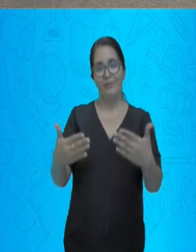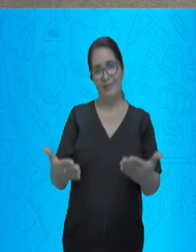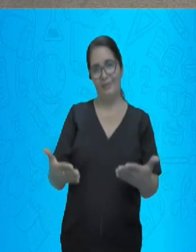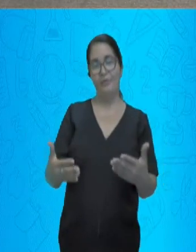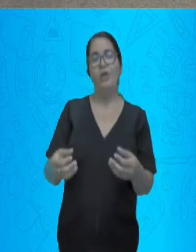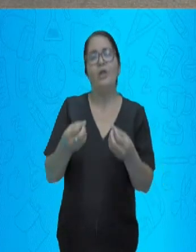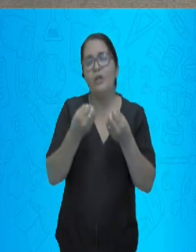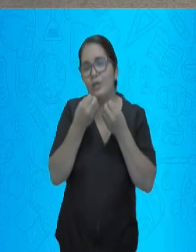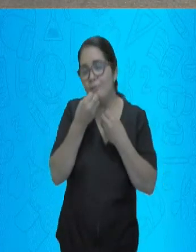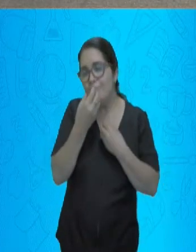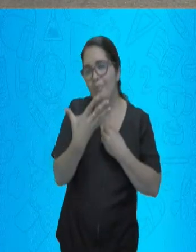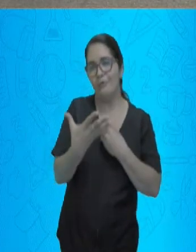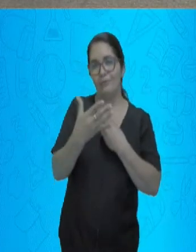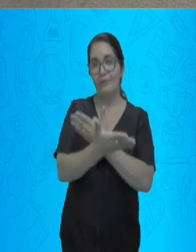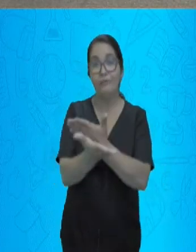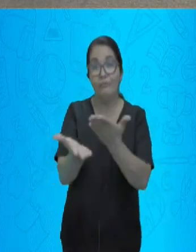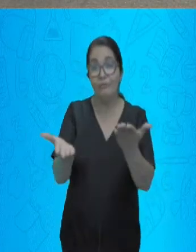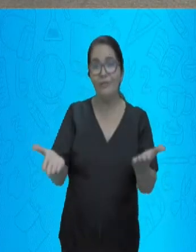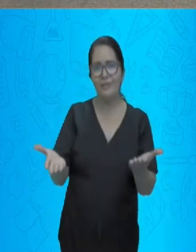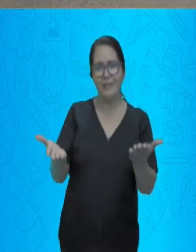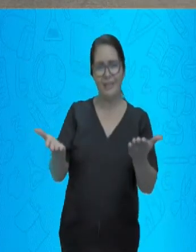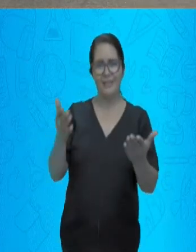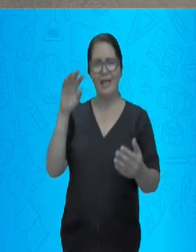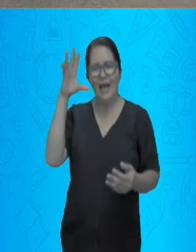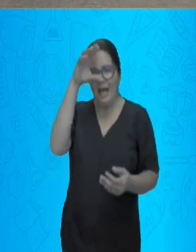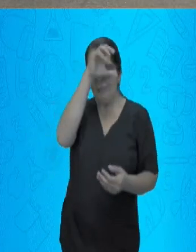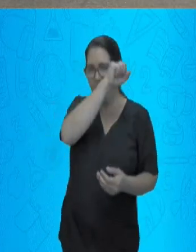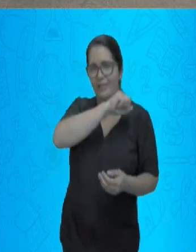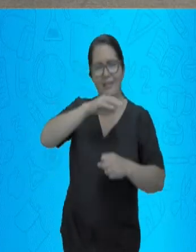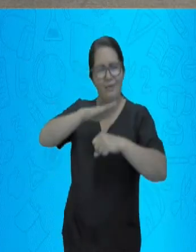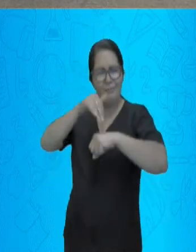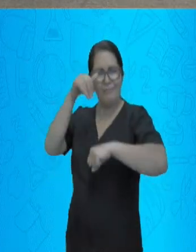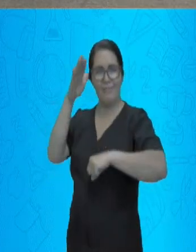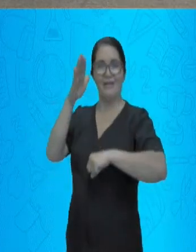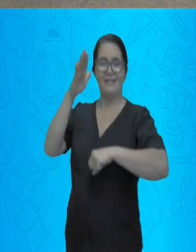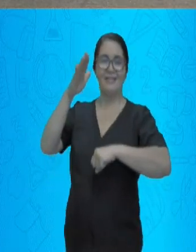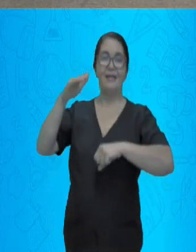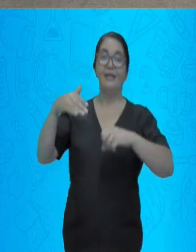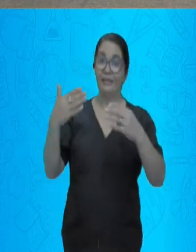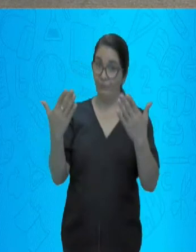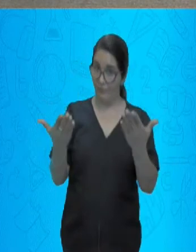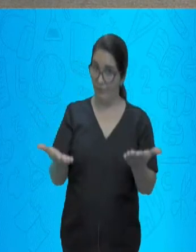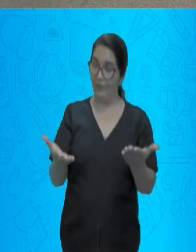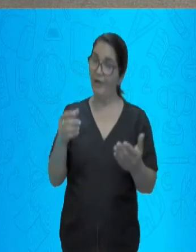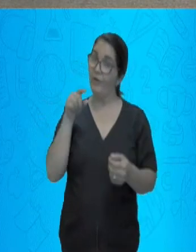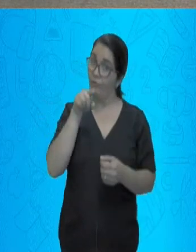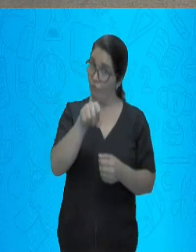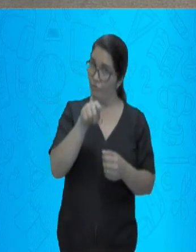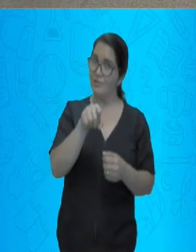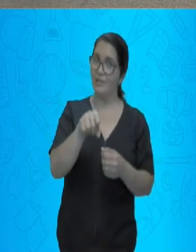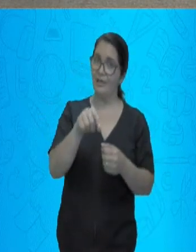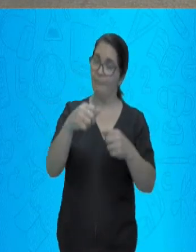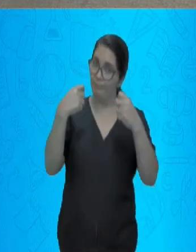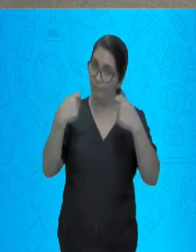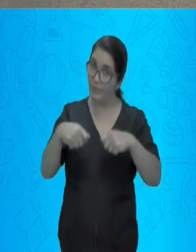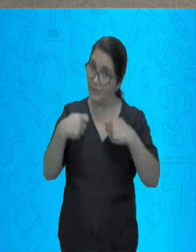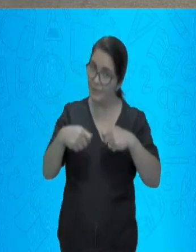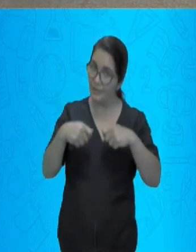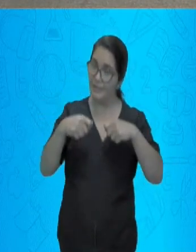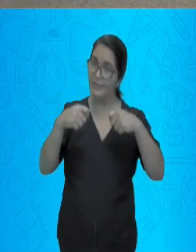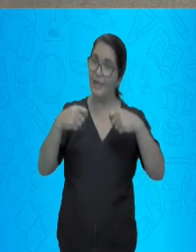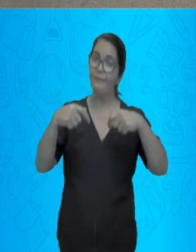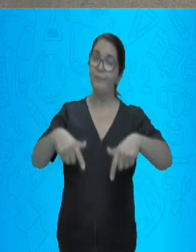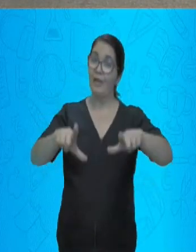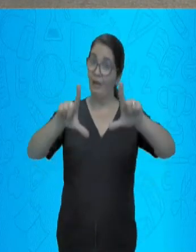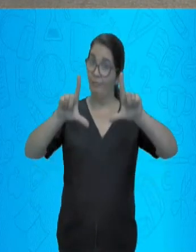aprender, identificar substâncias no seu dia a dia e olha, não se esqueça, para acessar